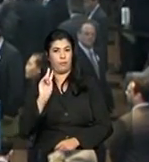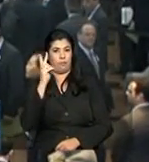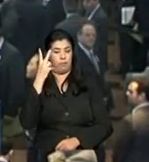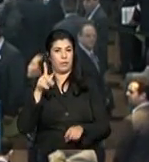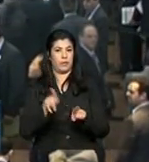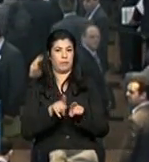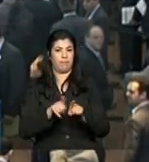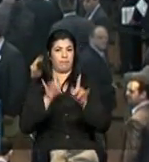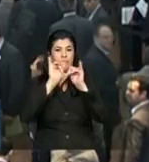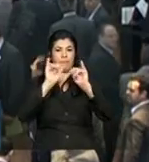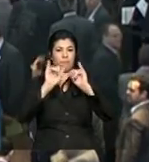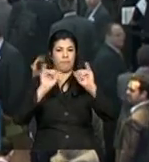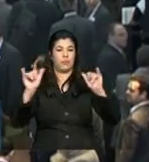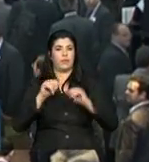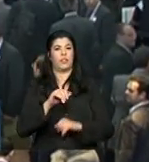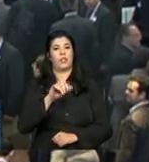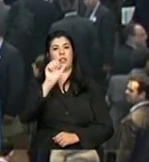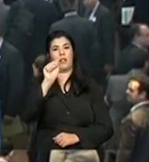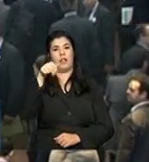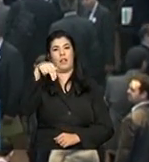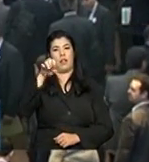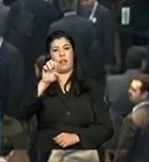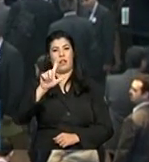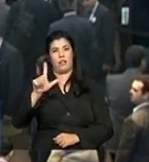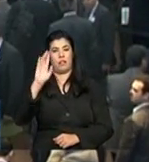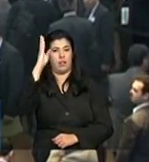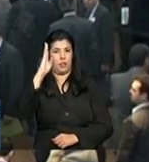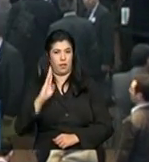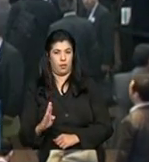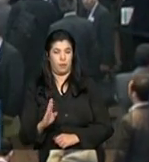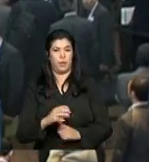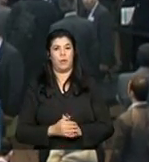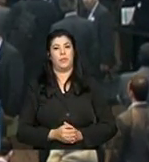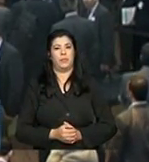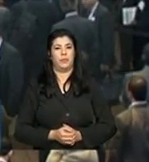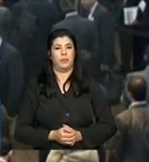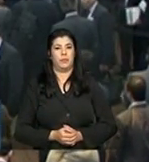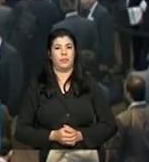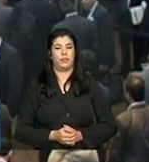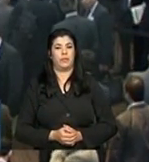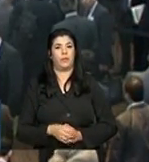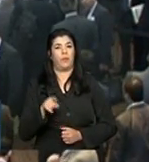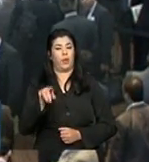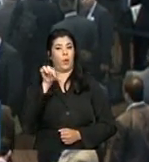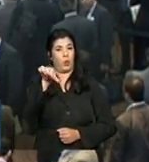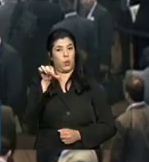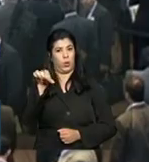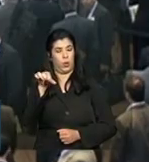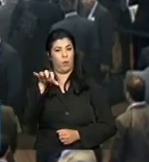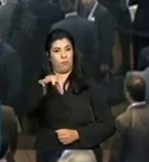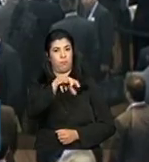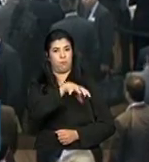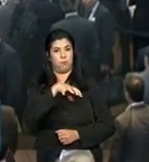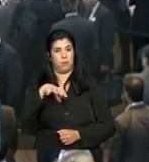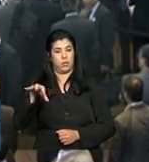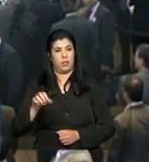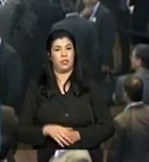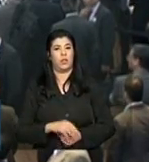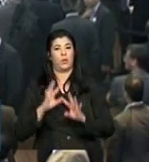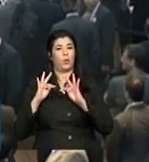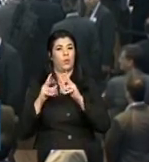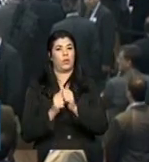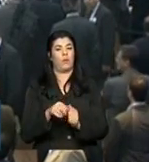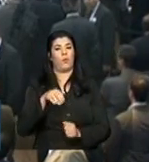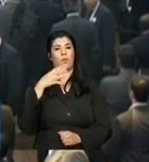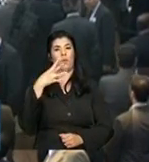leilão que é promovido pela Agência Nacional de Energia Elétrica, a ANEEL. E esses 9 lotes totalizam, então,